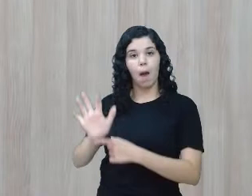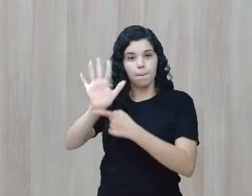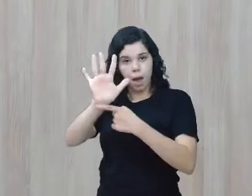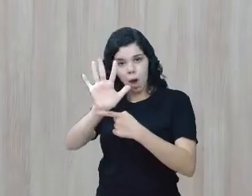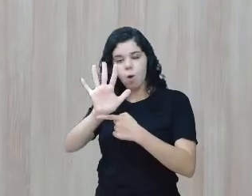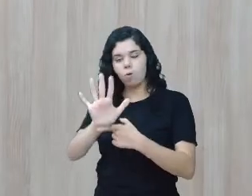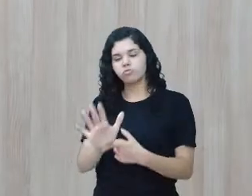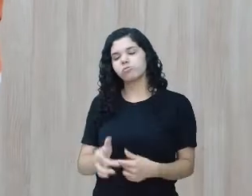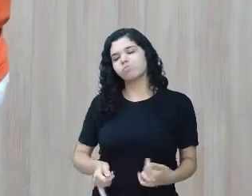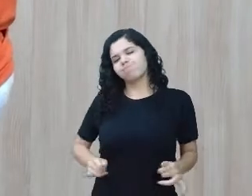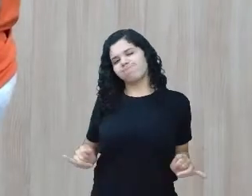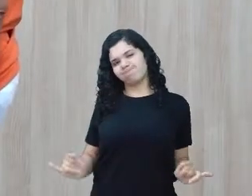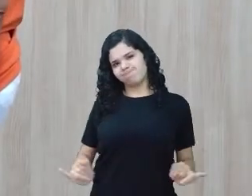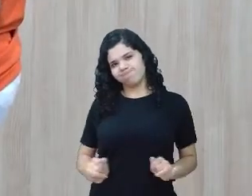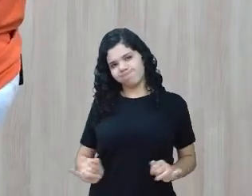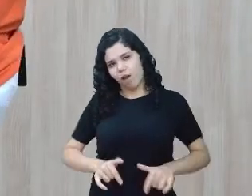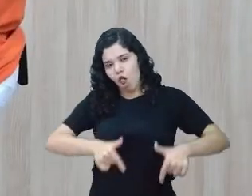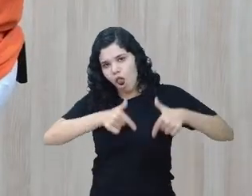mesmo.